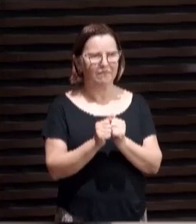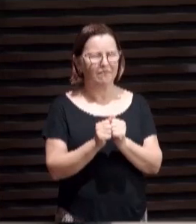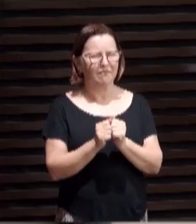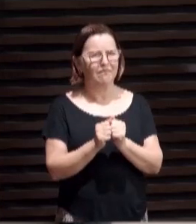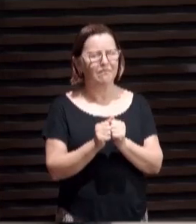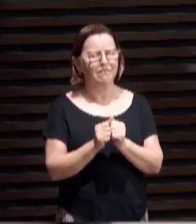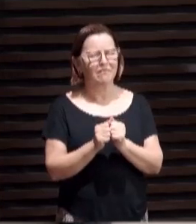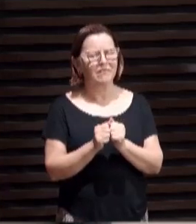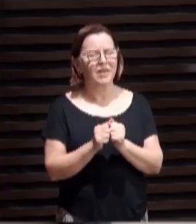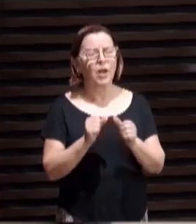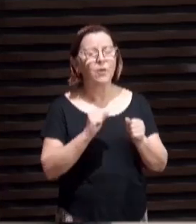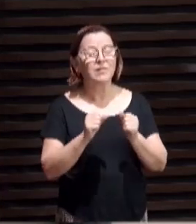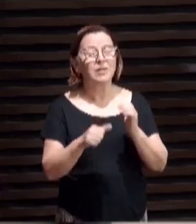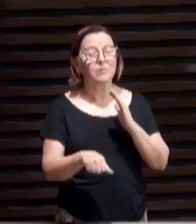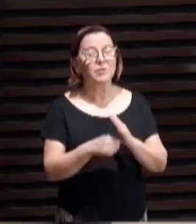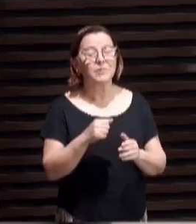Salmo 1?